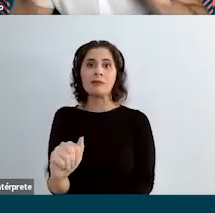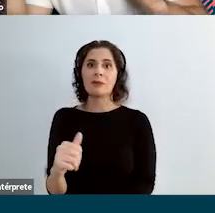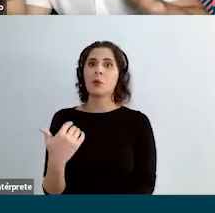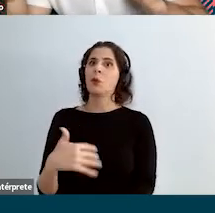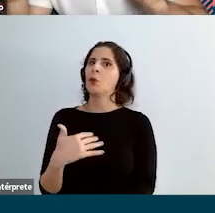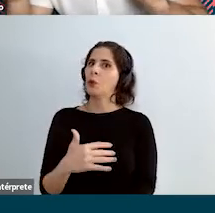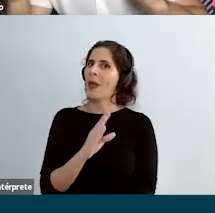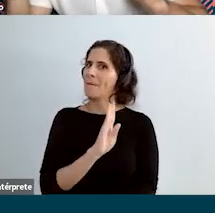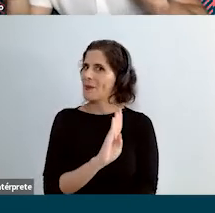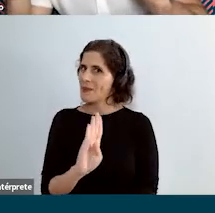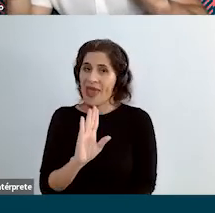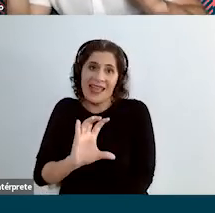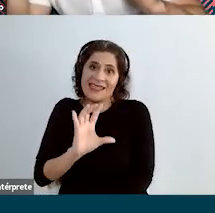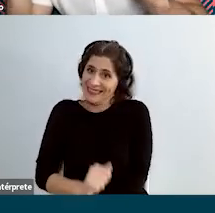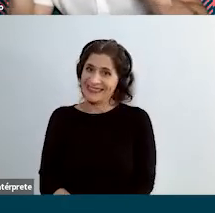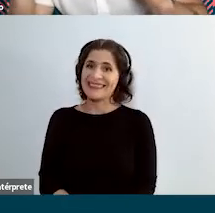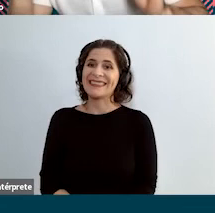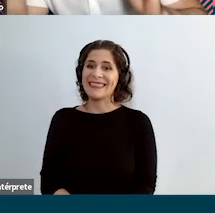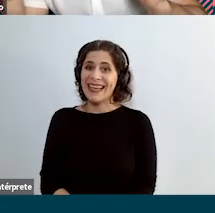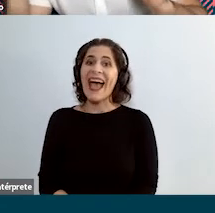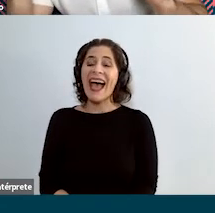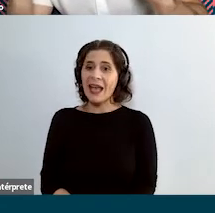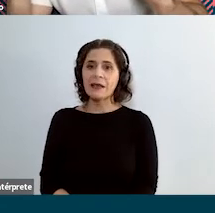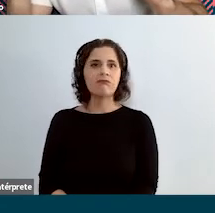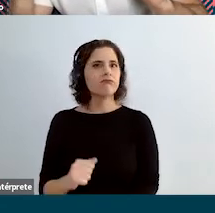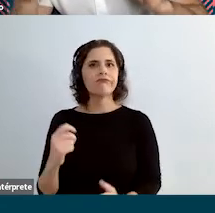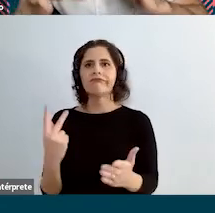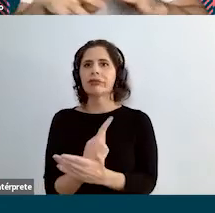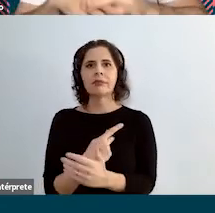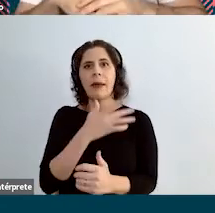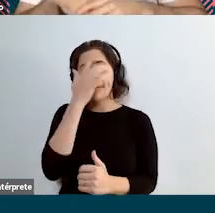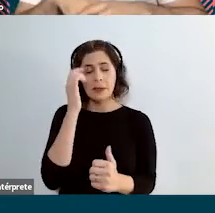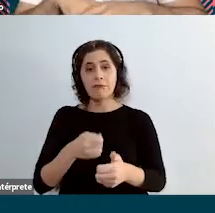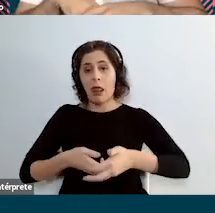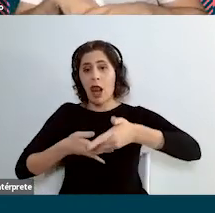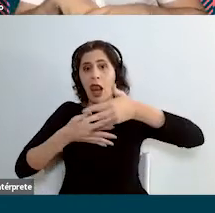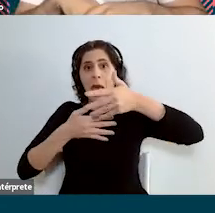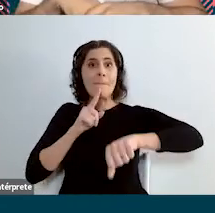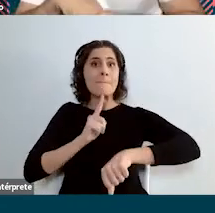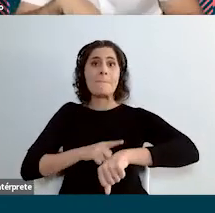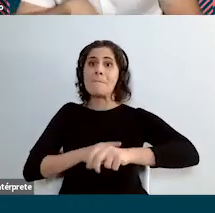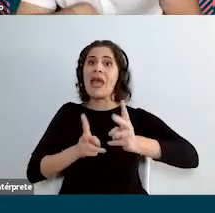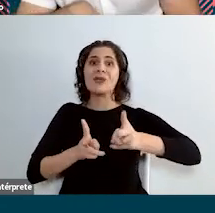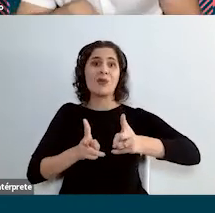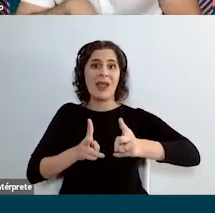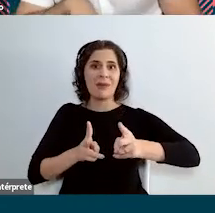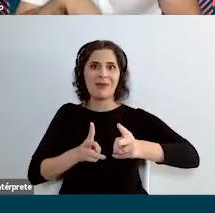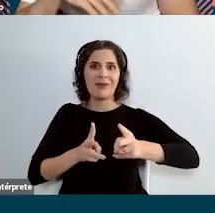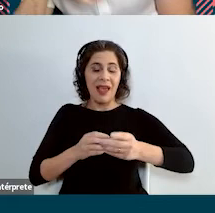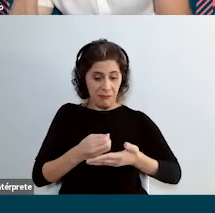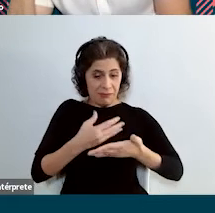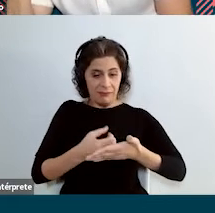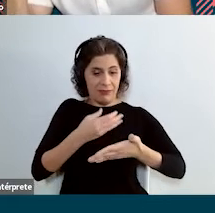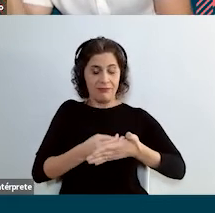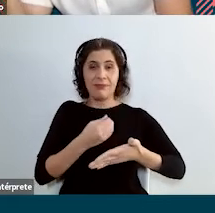bora, é a vida, né? Big Brother, é isso aí. E aí foi uma enxurrada de gente entrando ao mesmo tempo, assim,